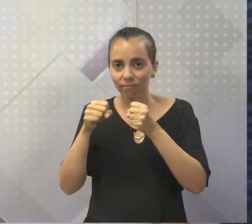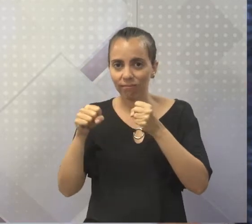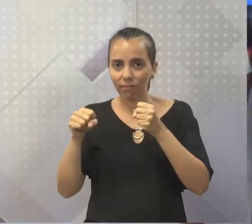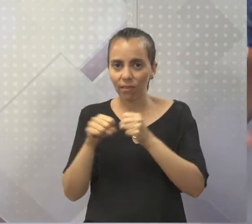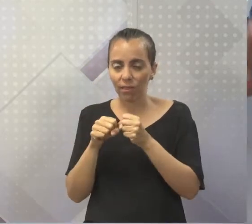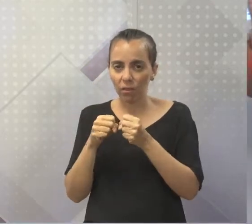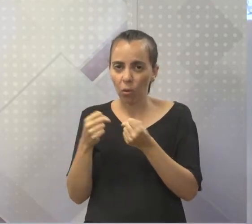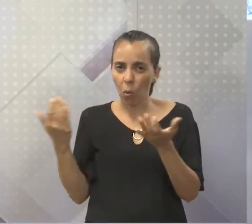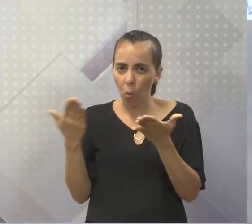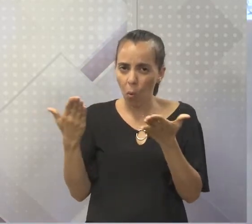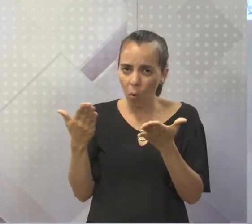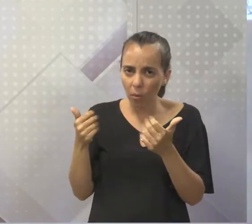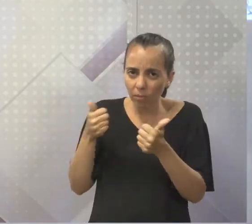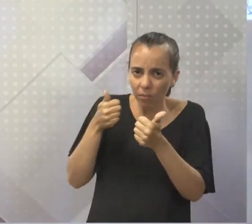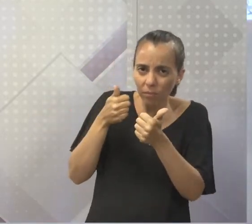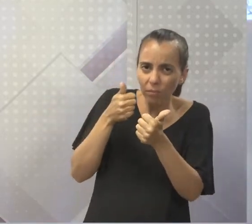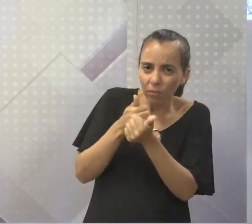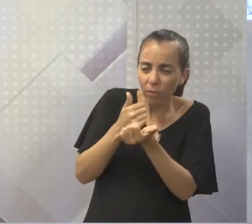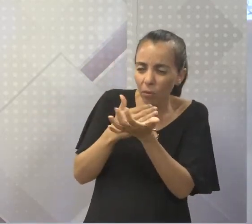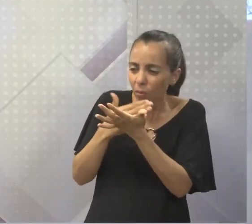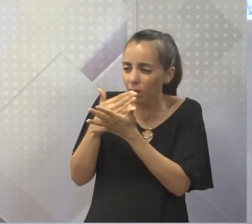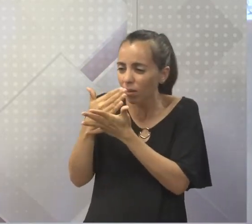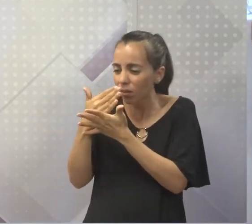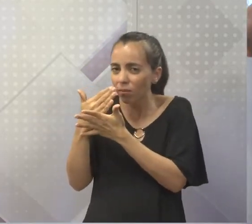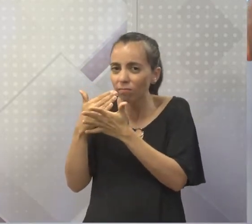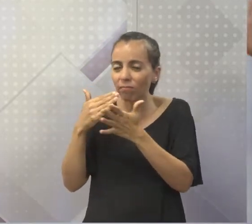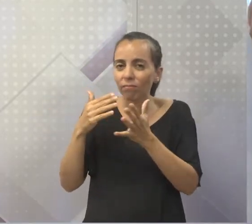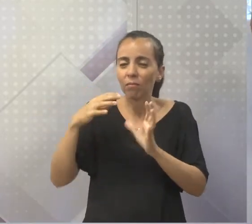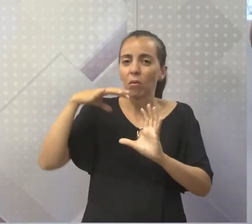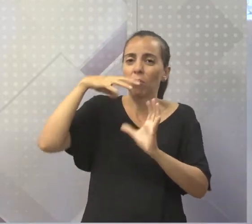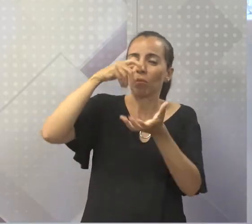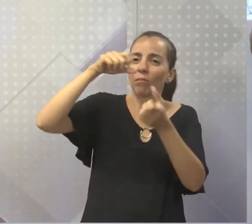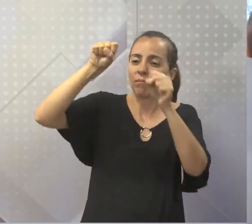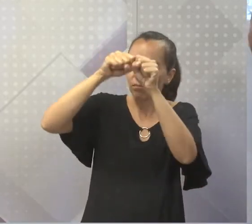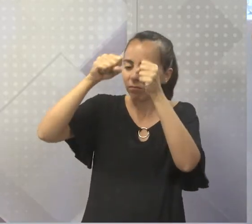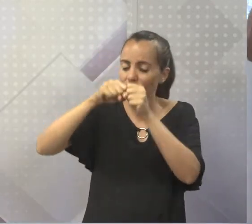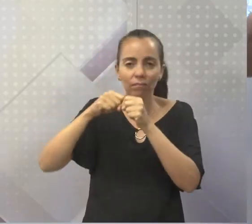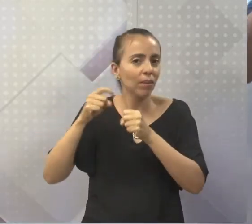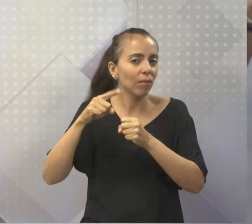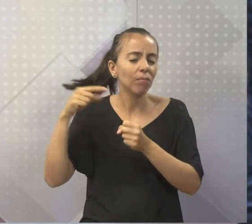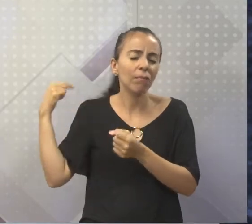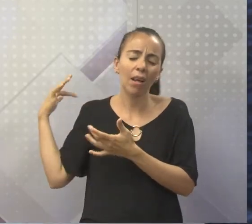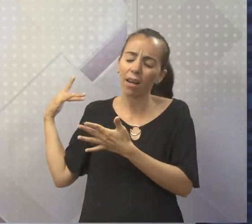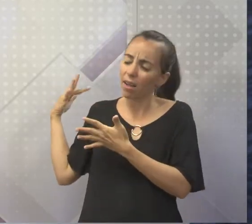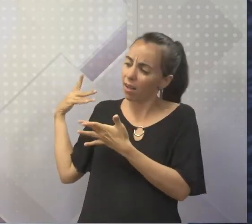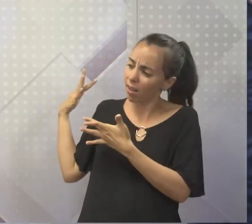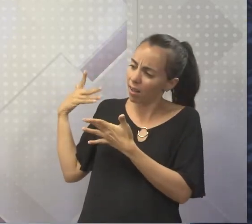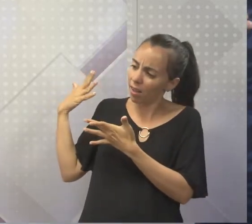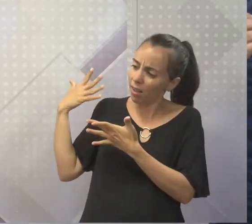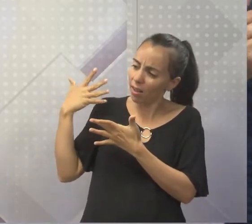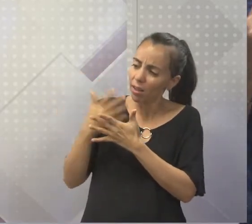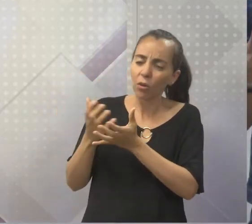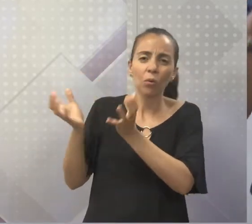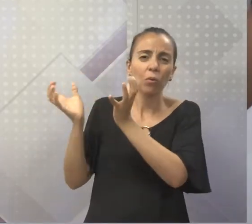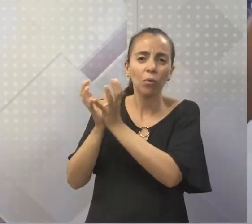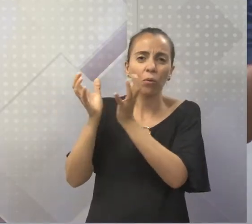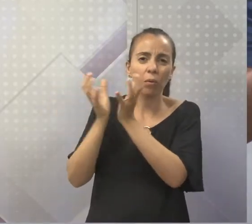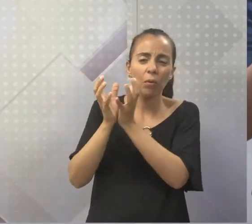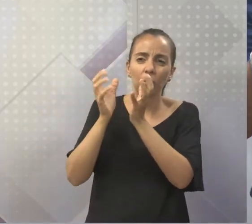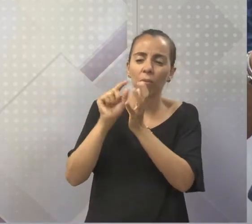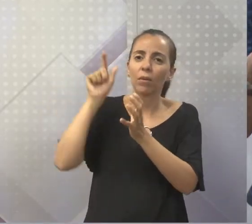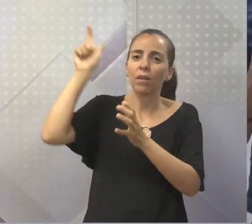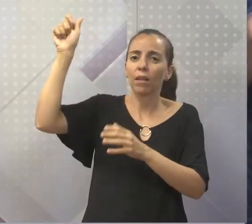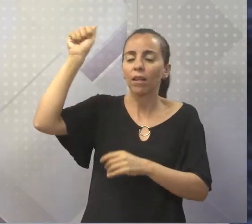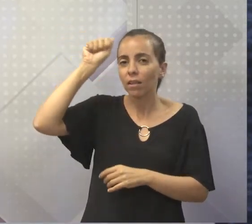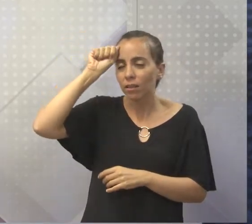vende agora ao longo do tempo os vários grupos de hominídeos que migraram da África